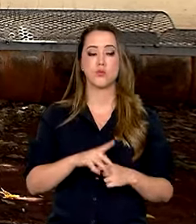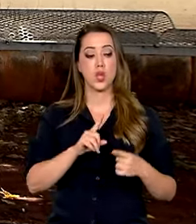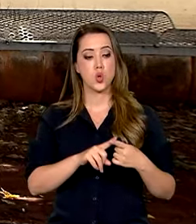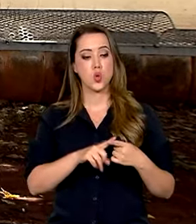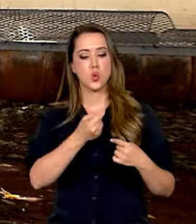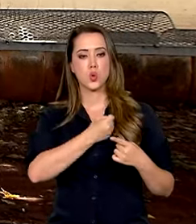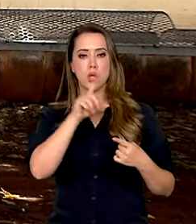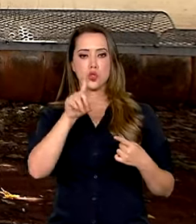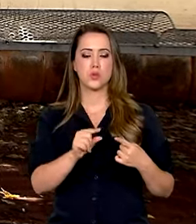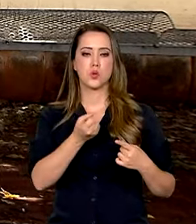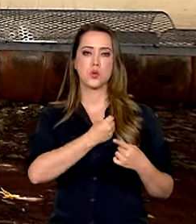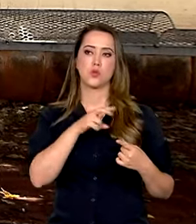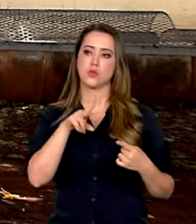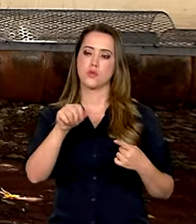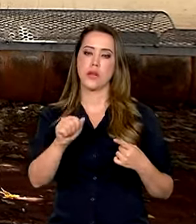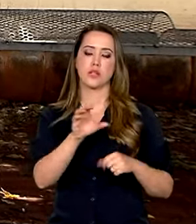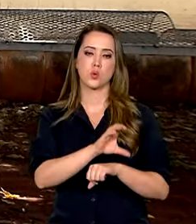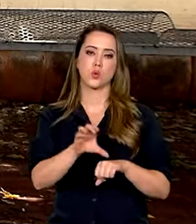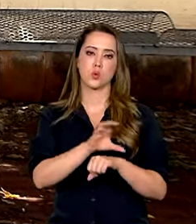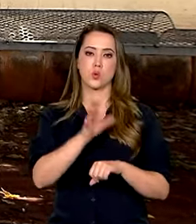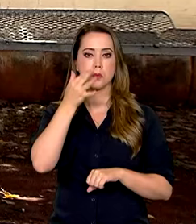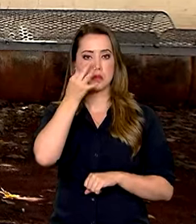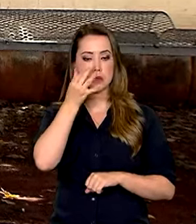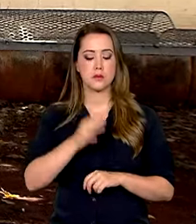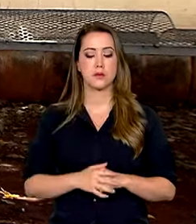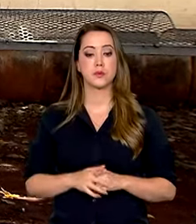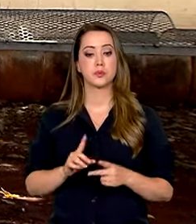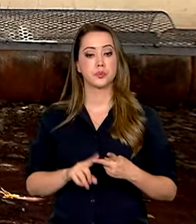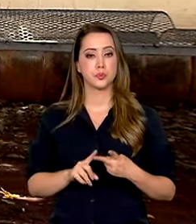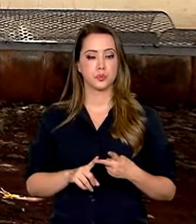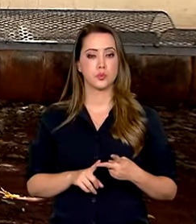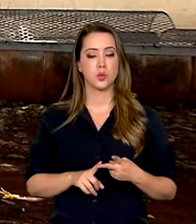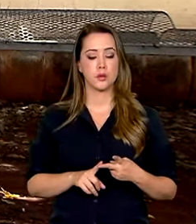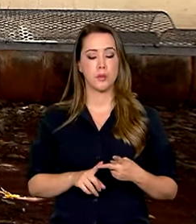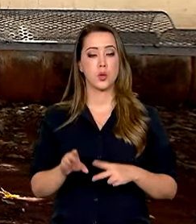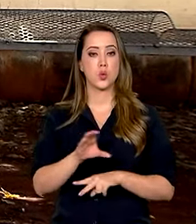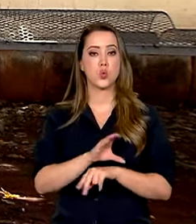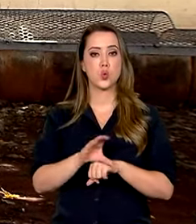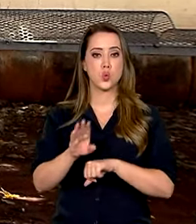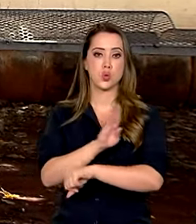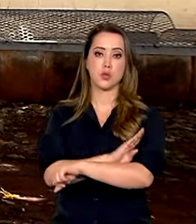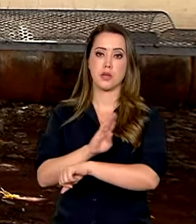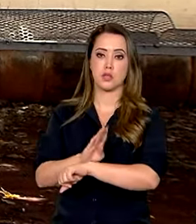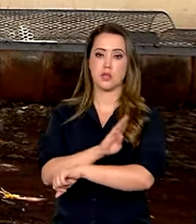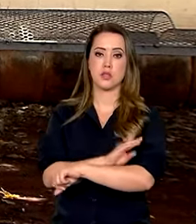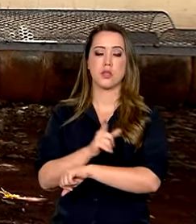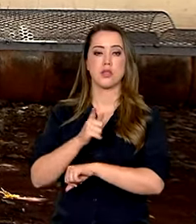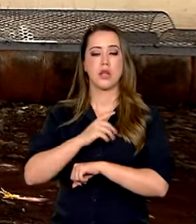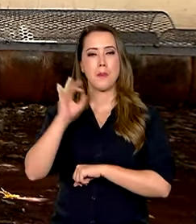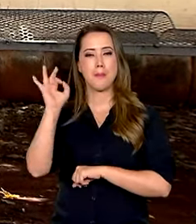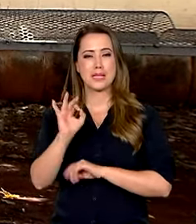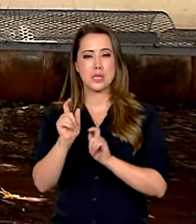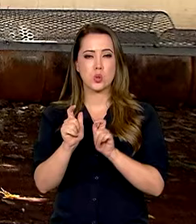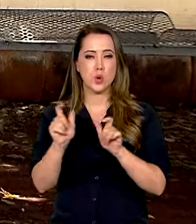preenchimento de vagas nos cursos presenciais Além disso nos cursos de bacharelado a alta taxa